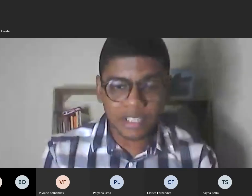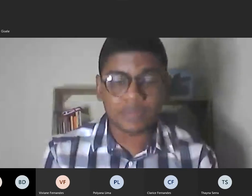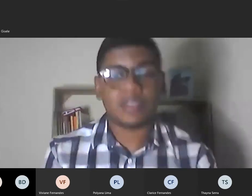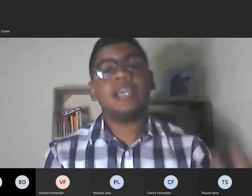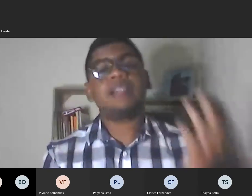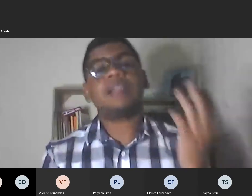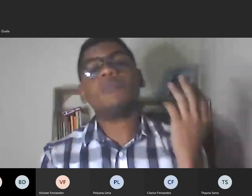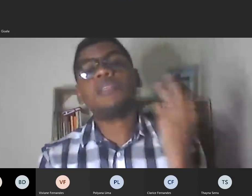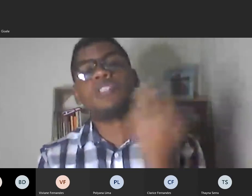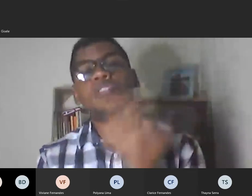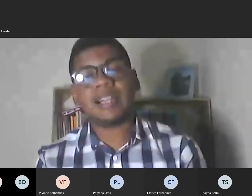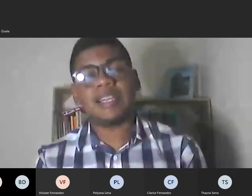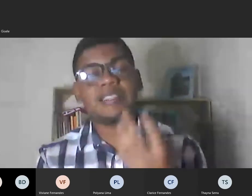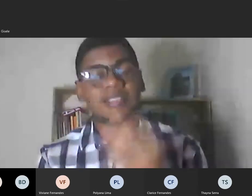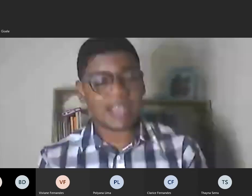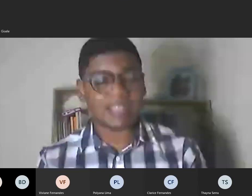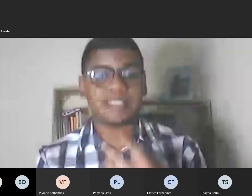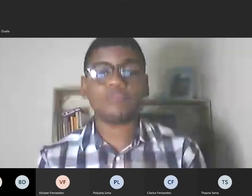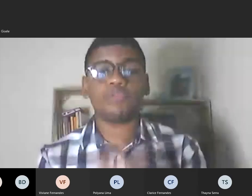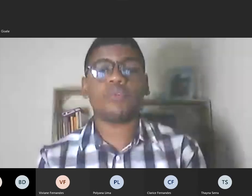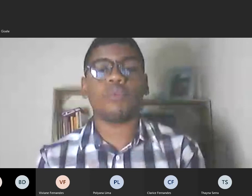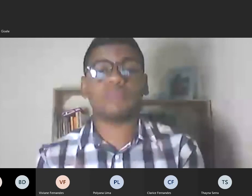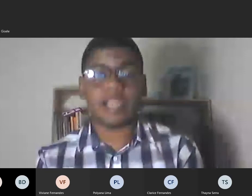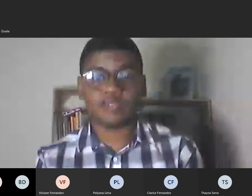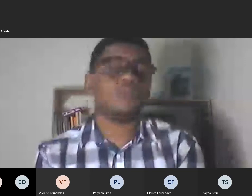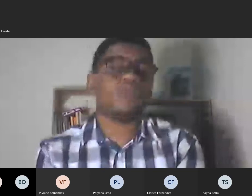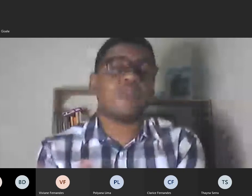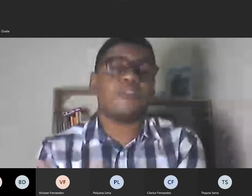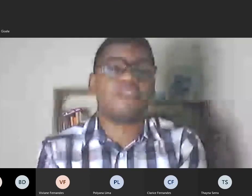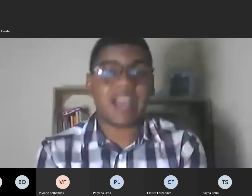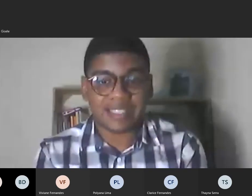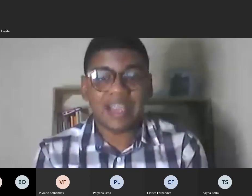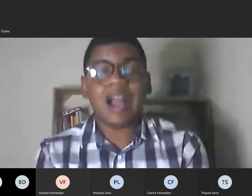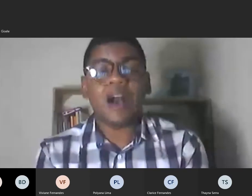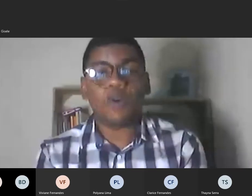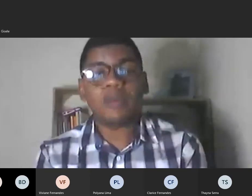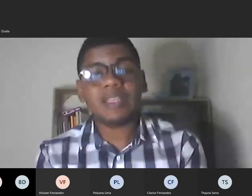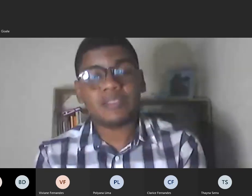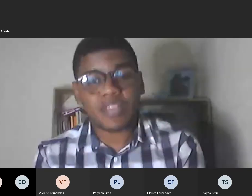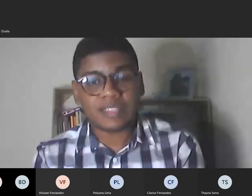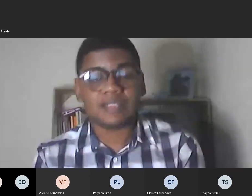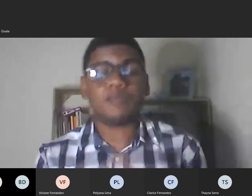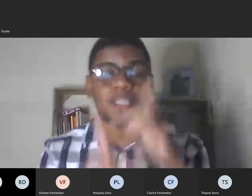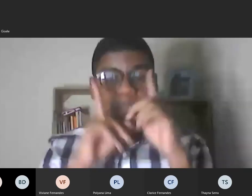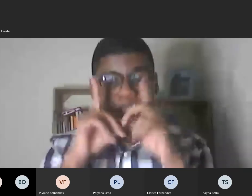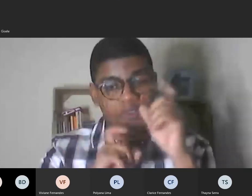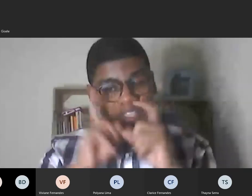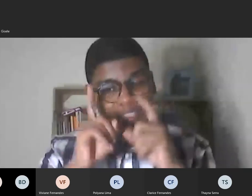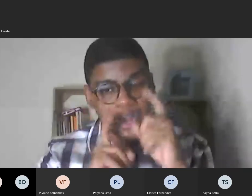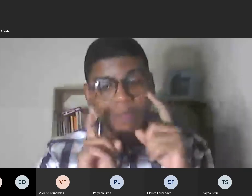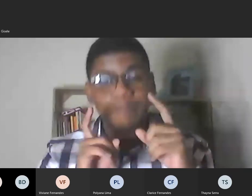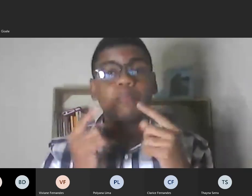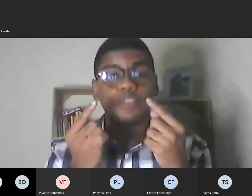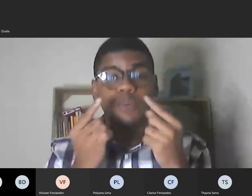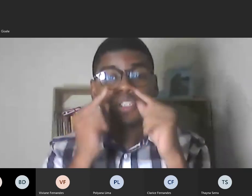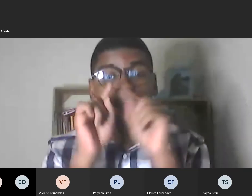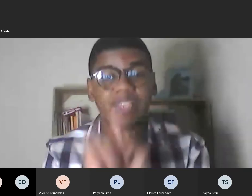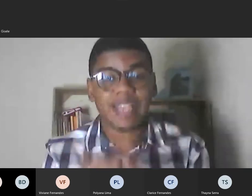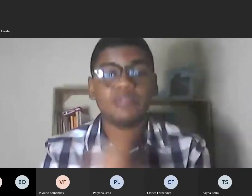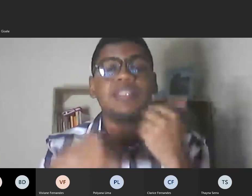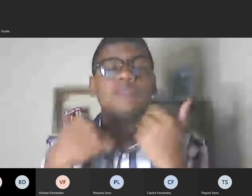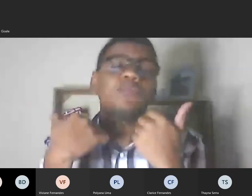trazem sentidos. Então, quando a gente fala nesses sinais dentro de um contexto, dentro de uma frase, algumas das vezes, uma expressão facial